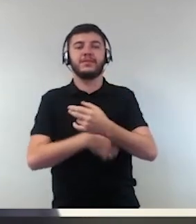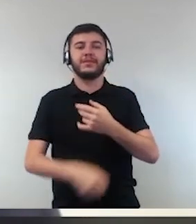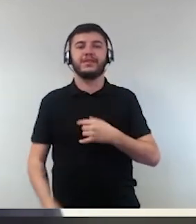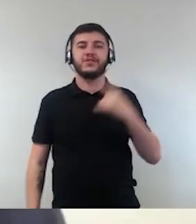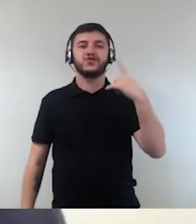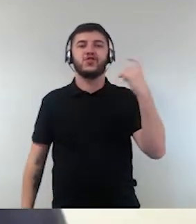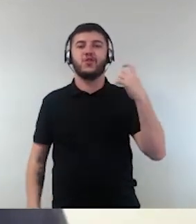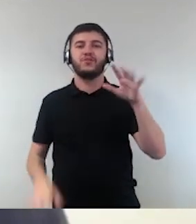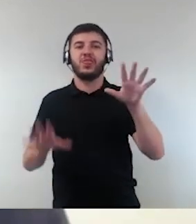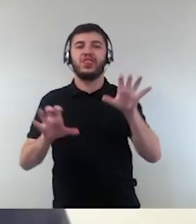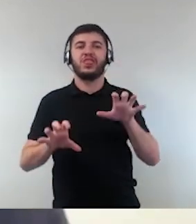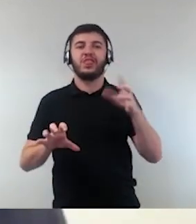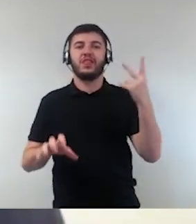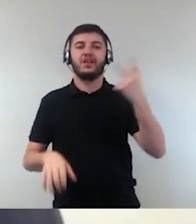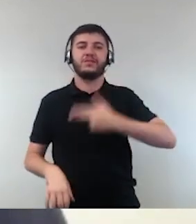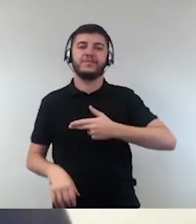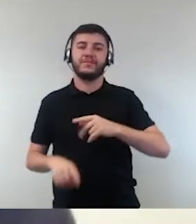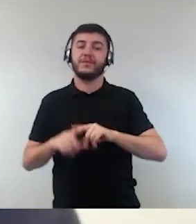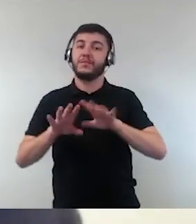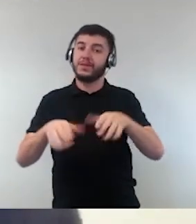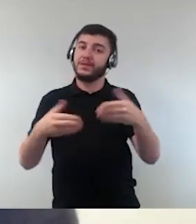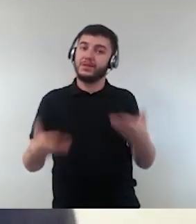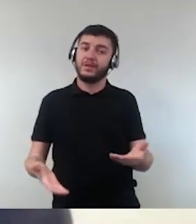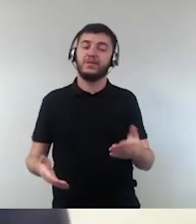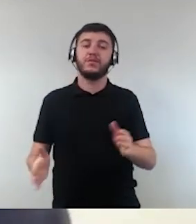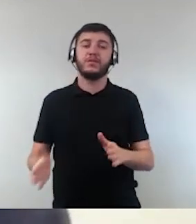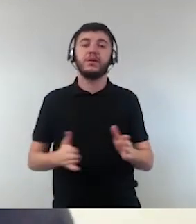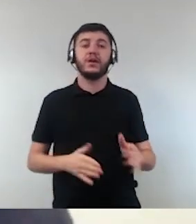atentar e acompanhar. Bom, é isso que eu